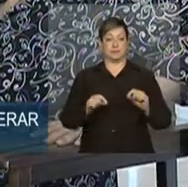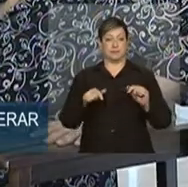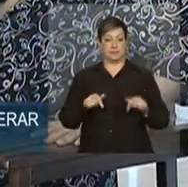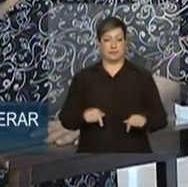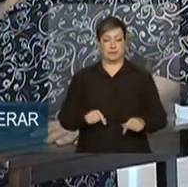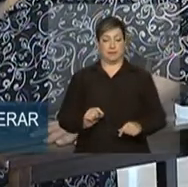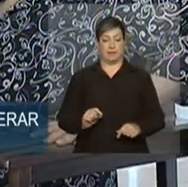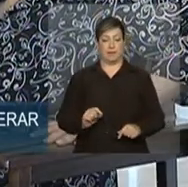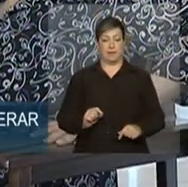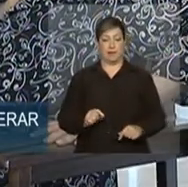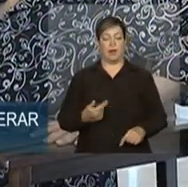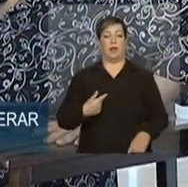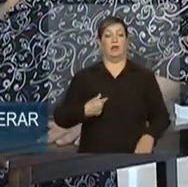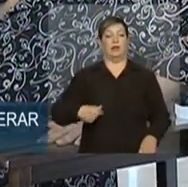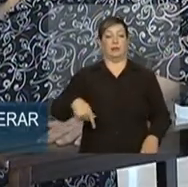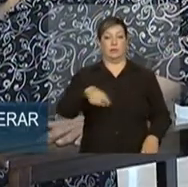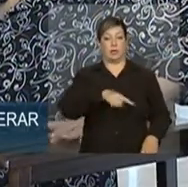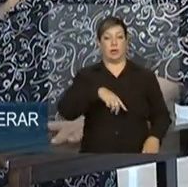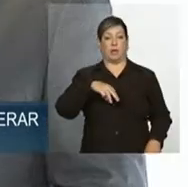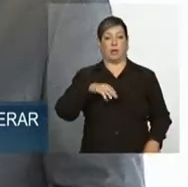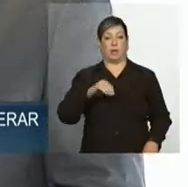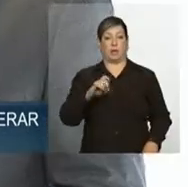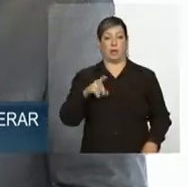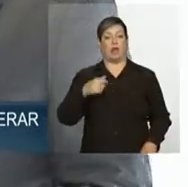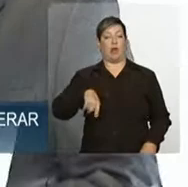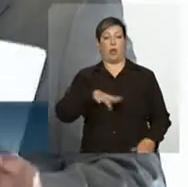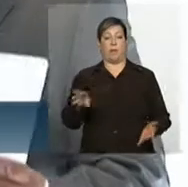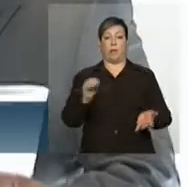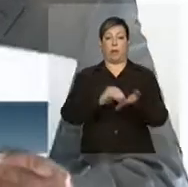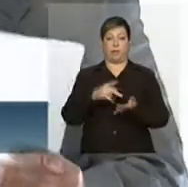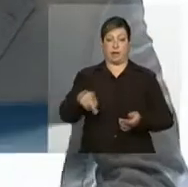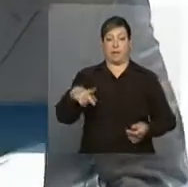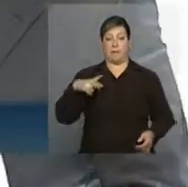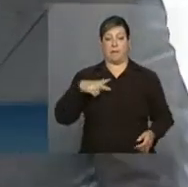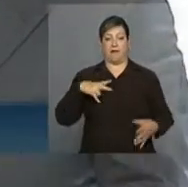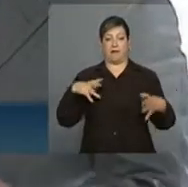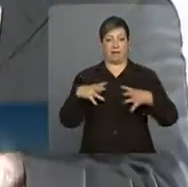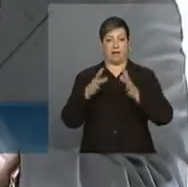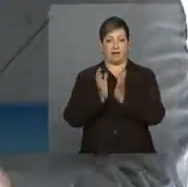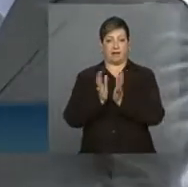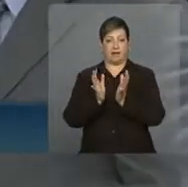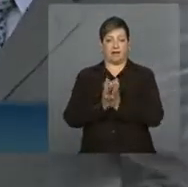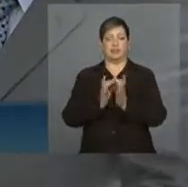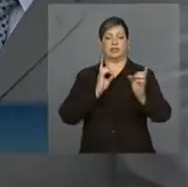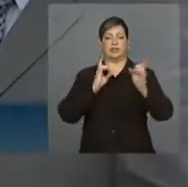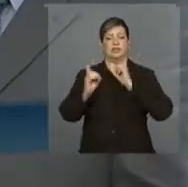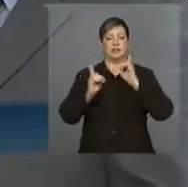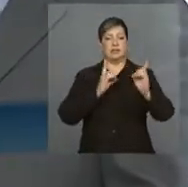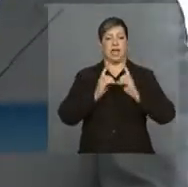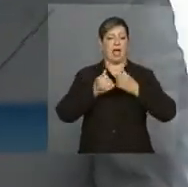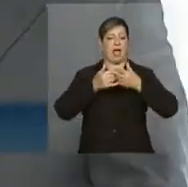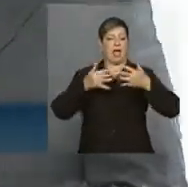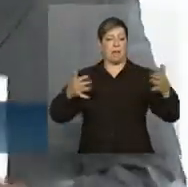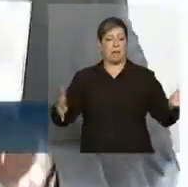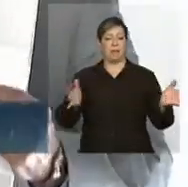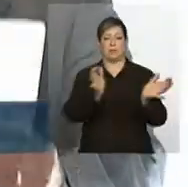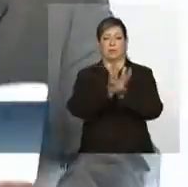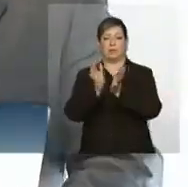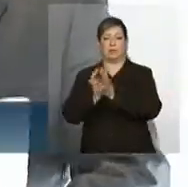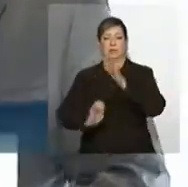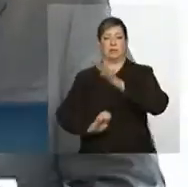que nós colocamos para o setor privado, numa parceria franca, num diálogo aberto com o setor privado,